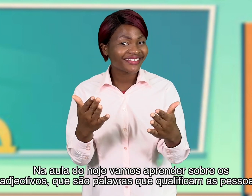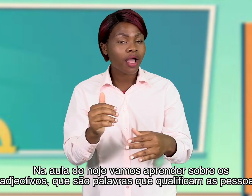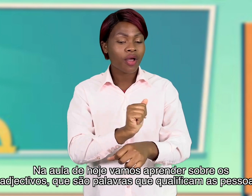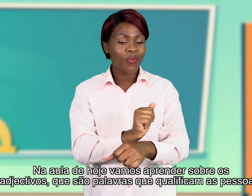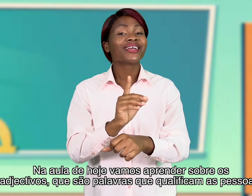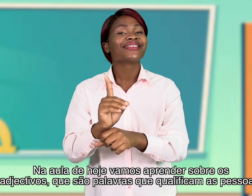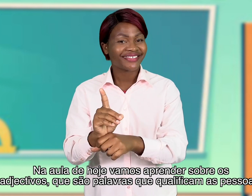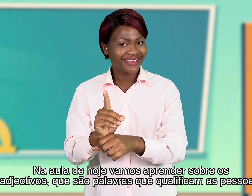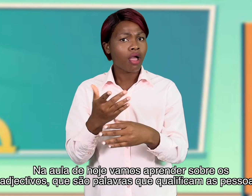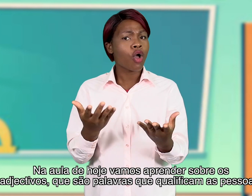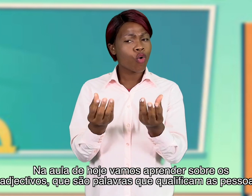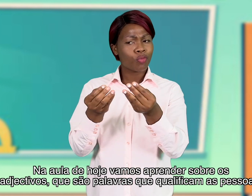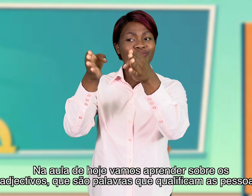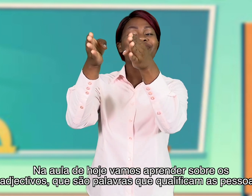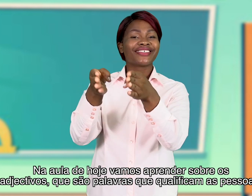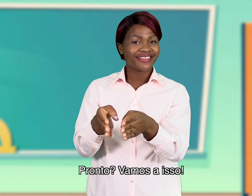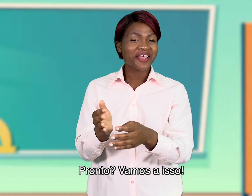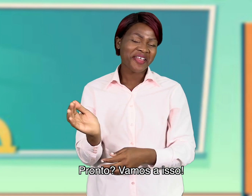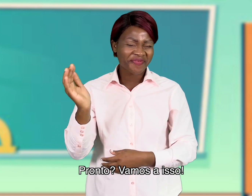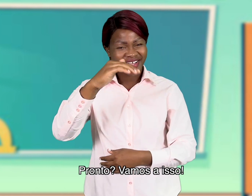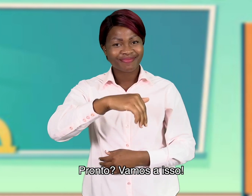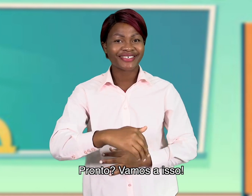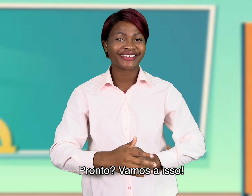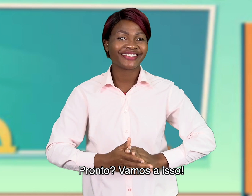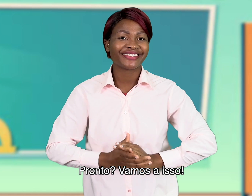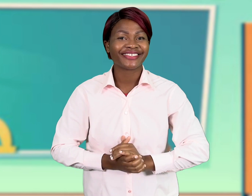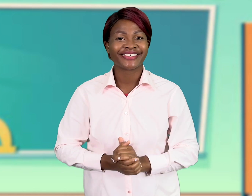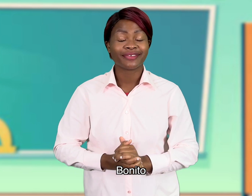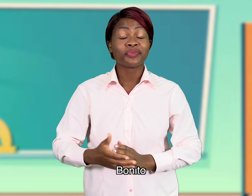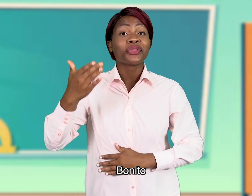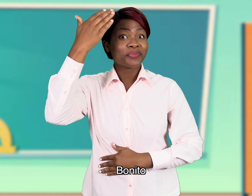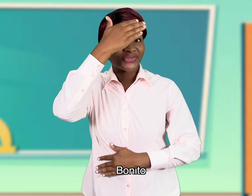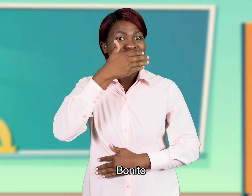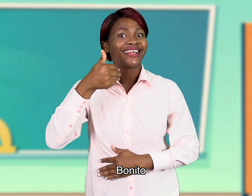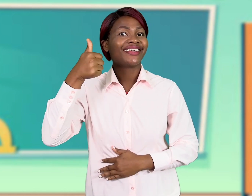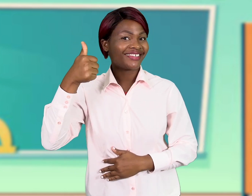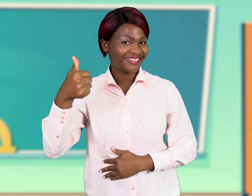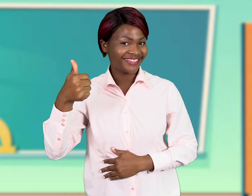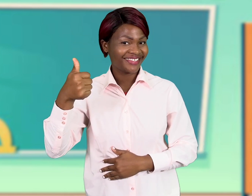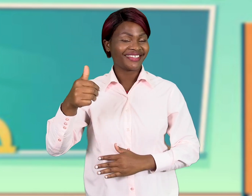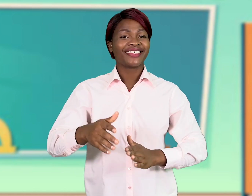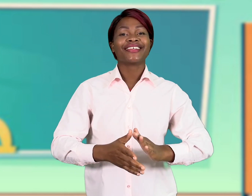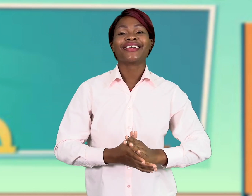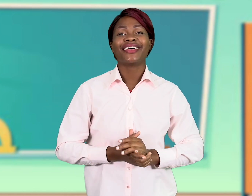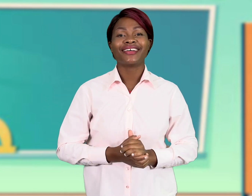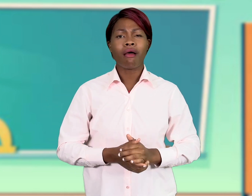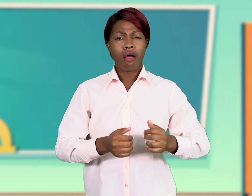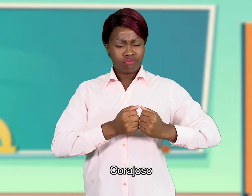são palavras que qualificam as pessoas. Pronto? Vamos a isso. Bonito.